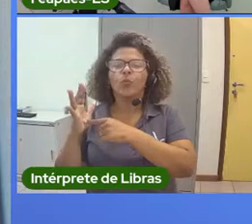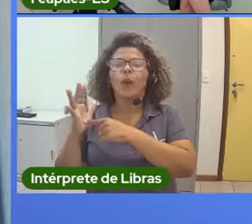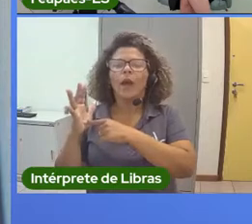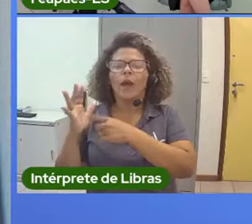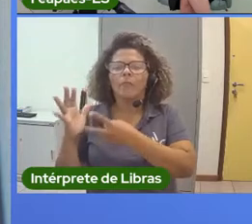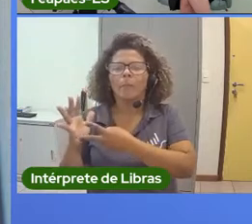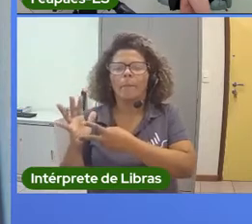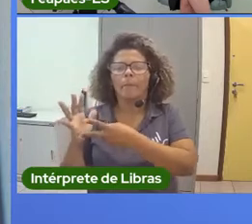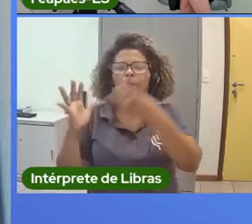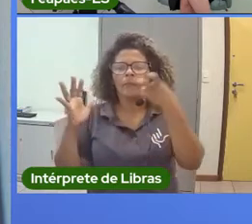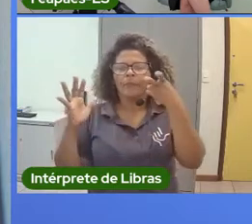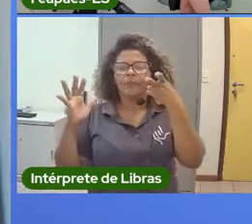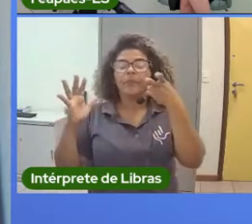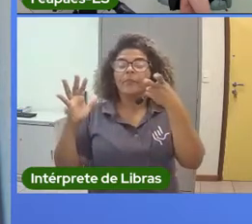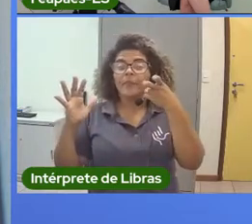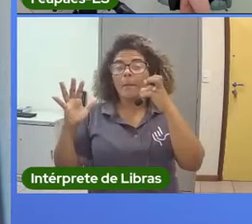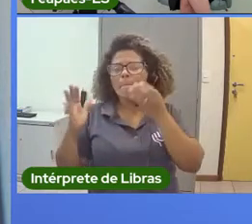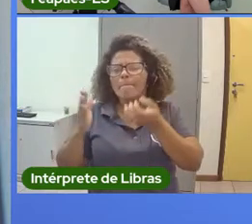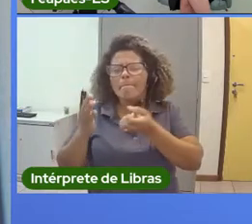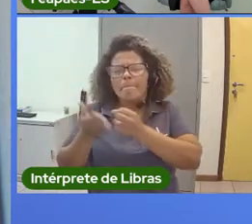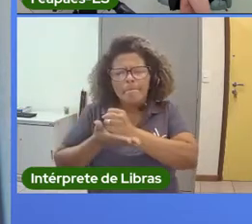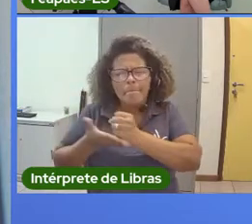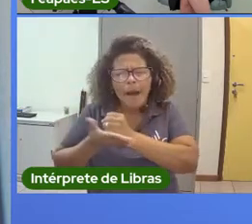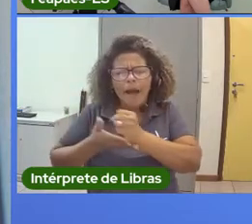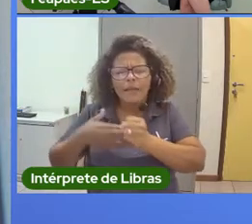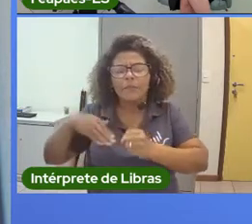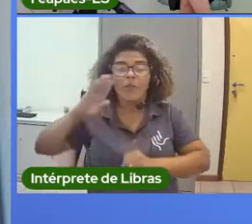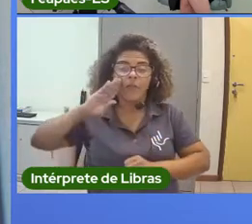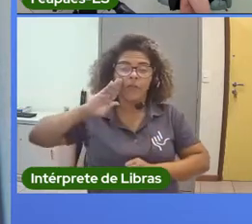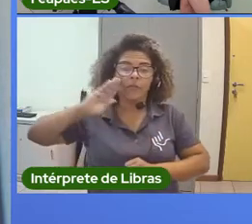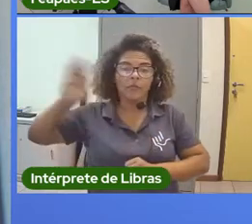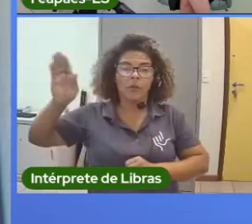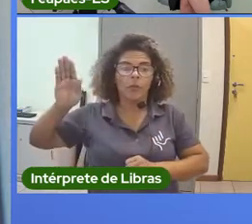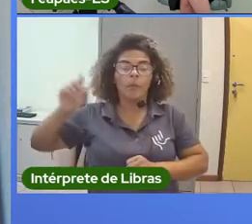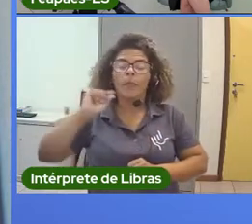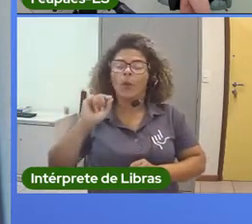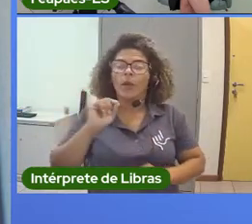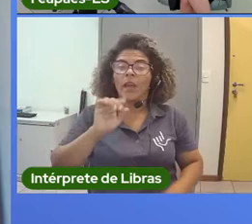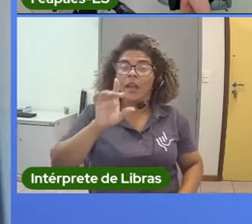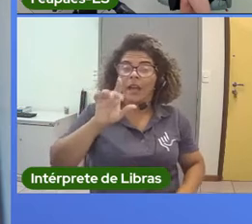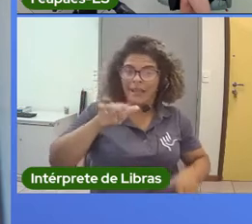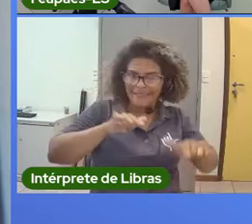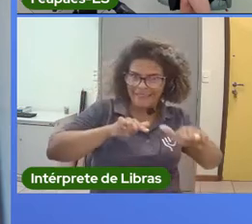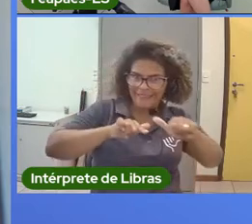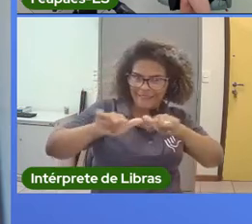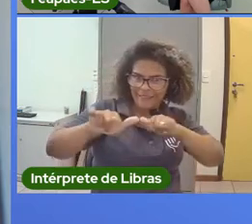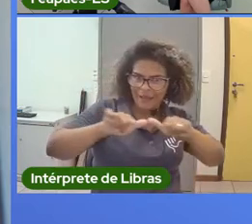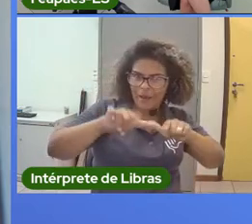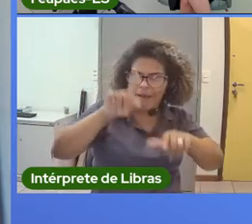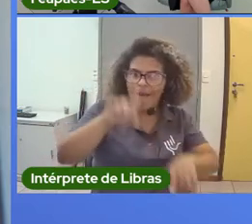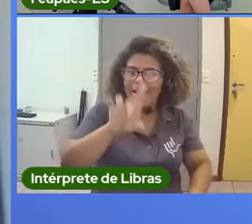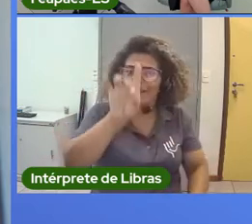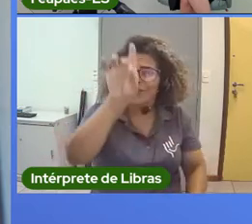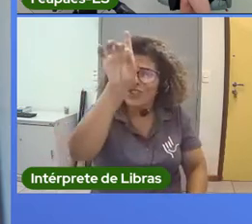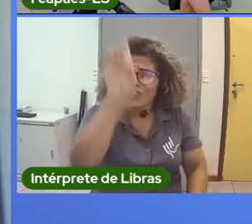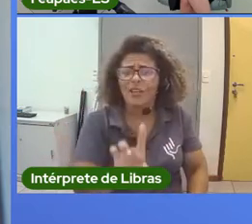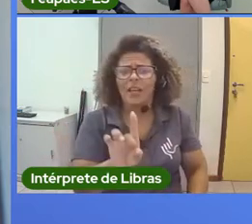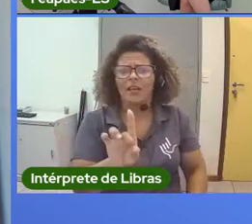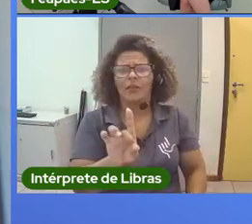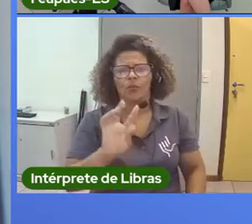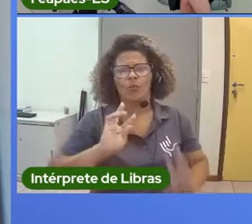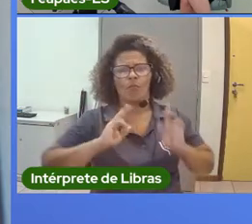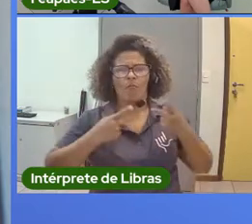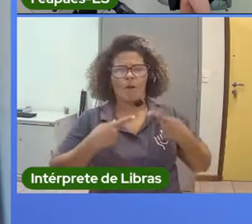básico, mas fundamental, que é assumir o direito ao trabalho como um direito humano. como um direito fundamental. Então,